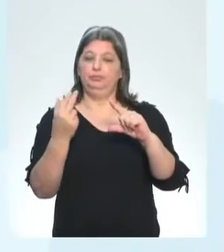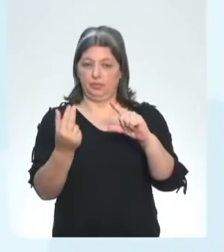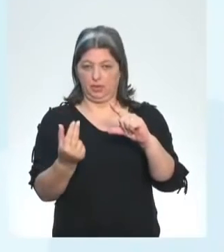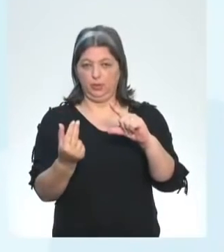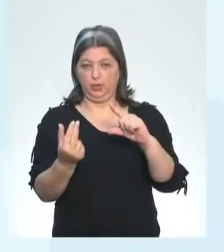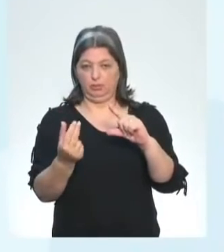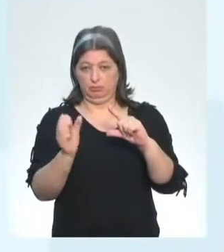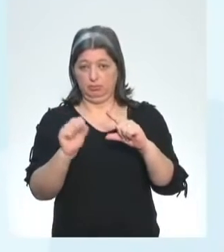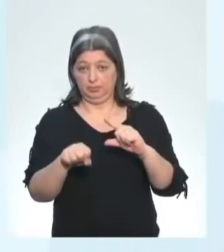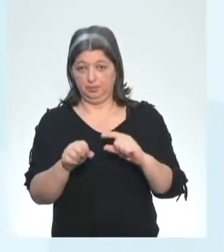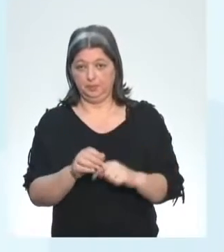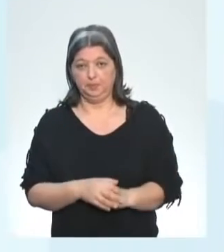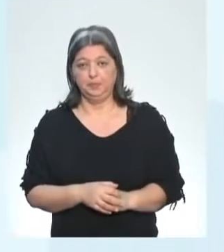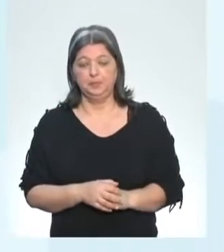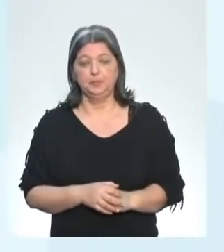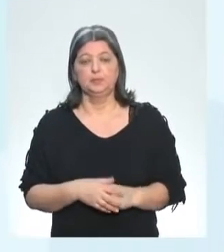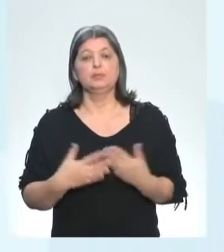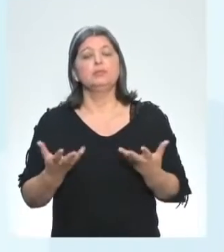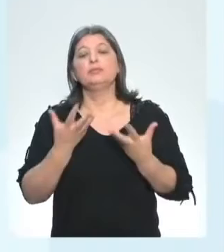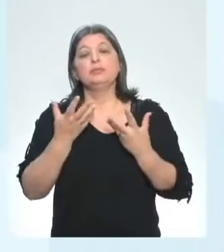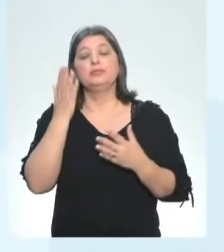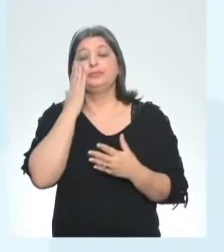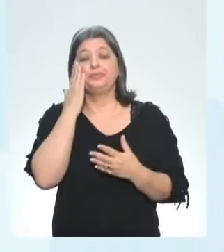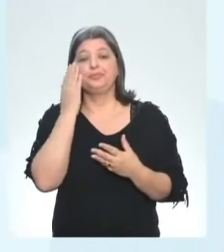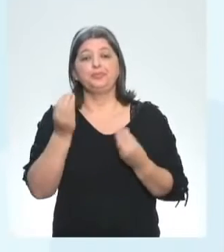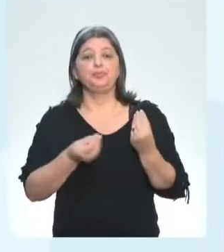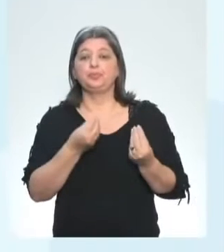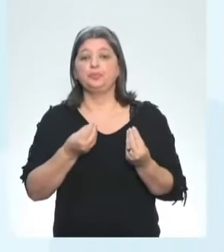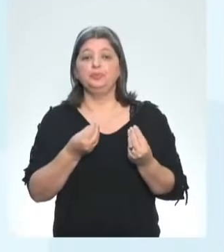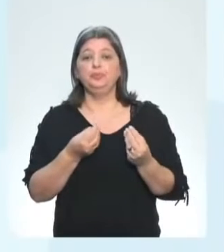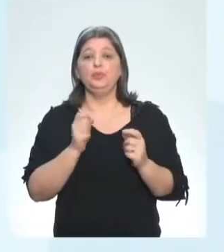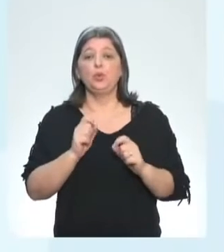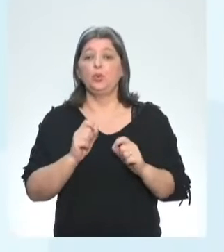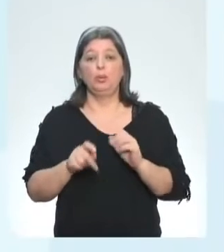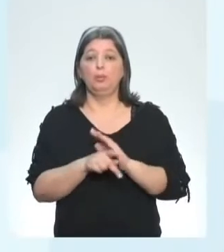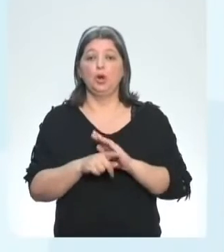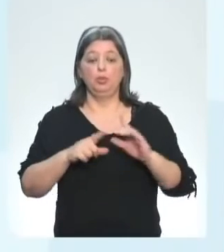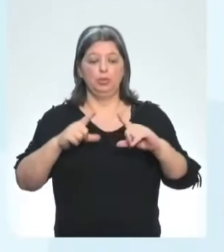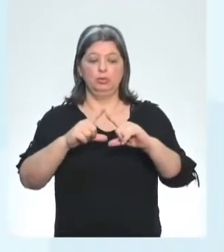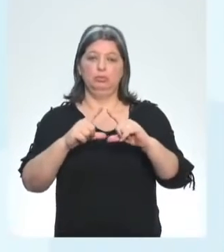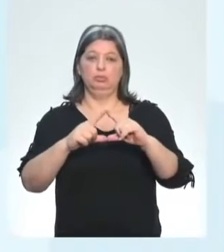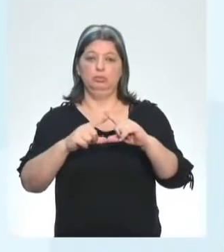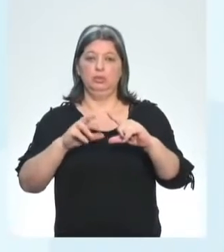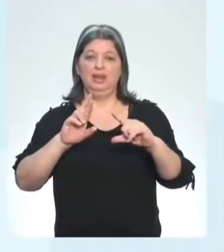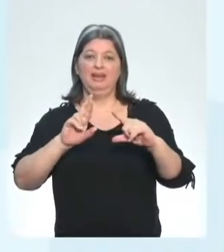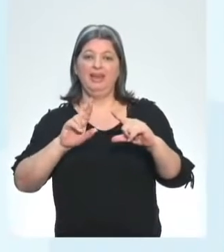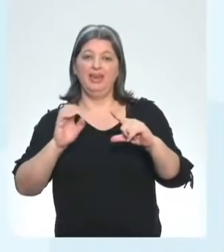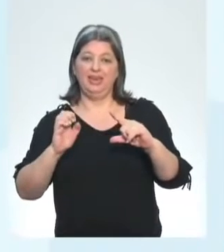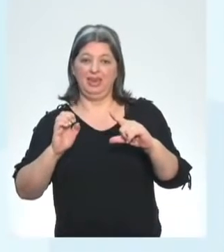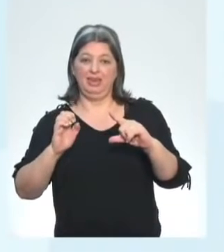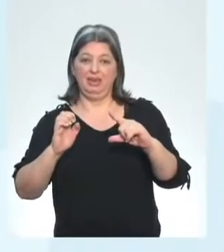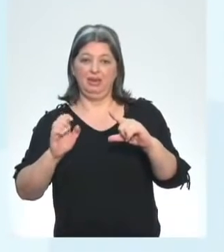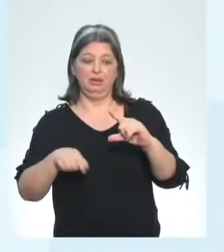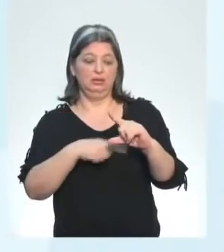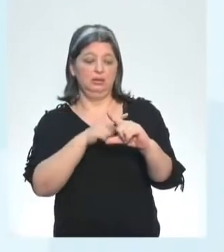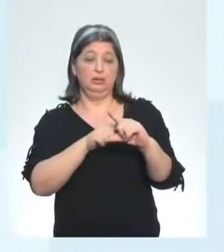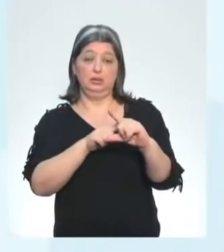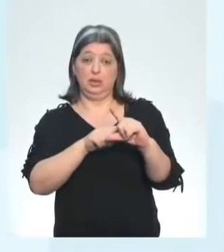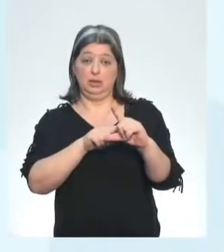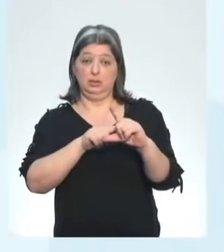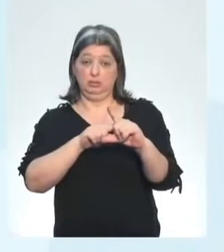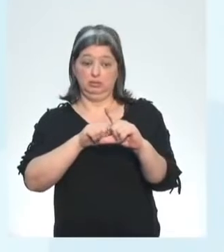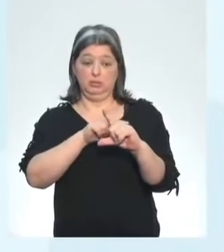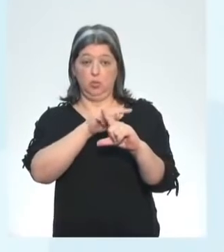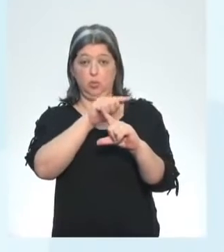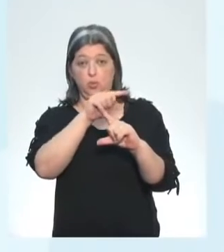proporcionalidade, beleza? Então, ele quer saber qual é o lado, a medida, né, do RE, desse lado maior, ó.